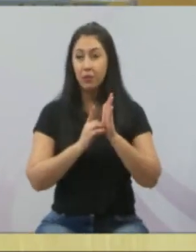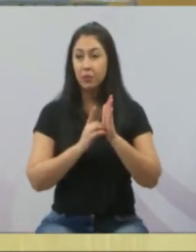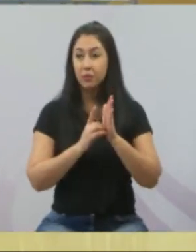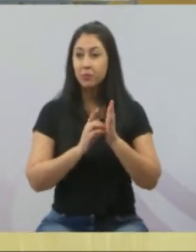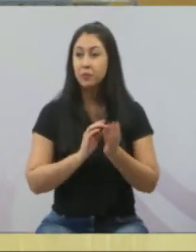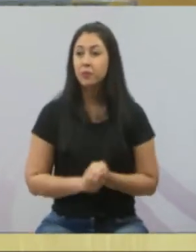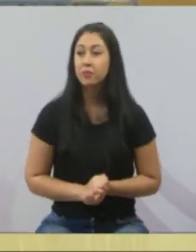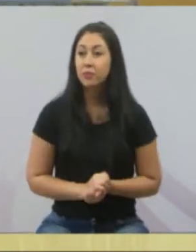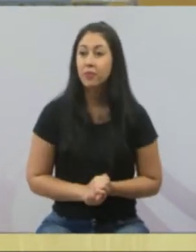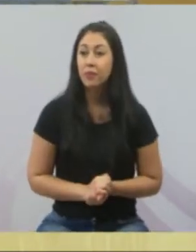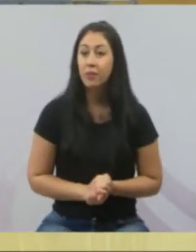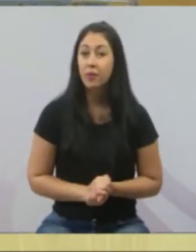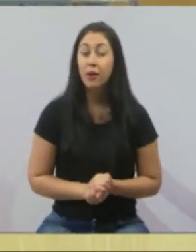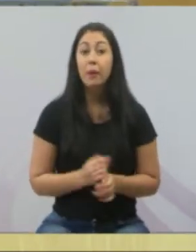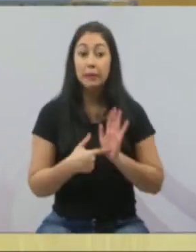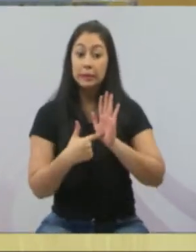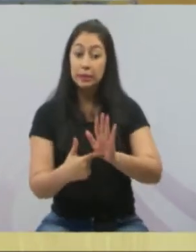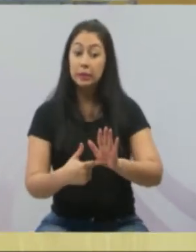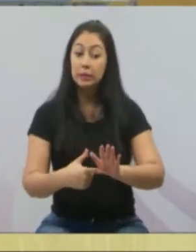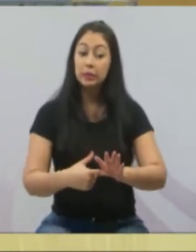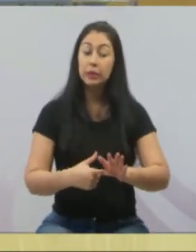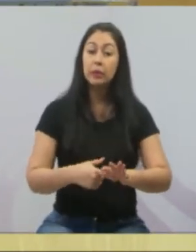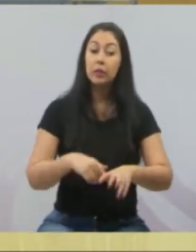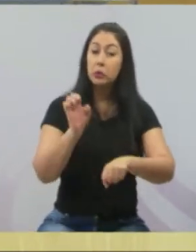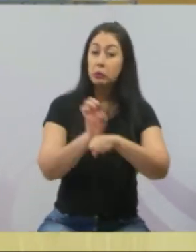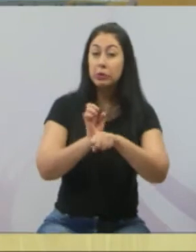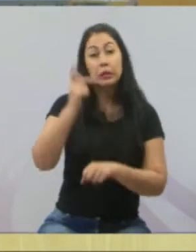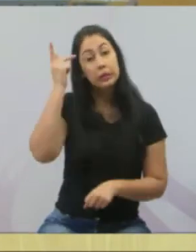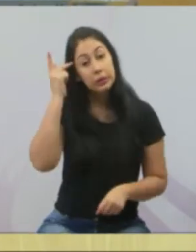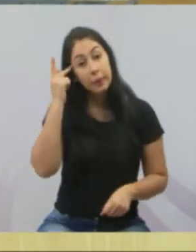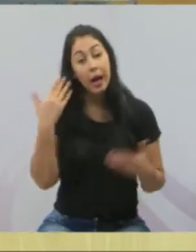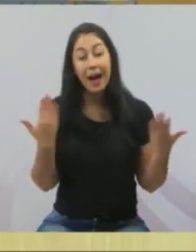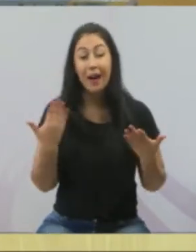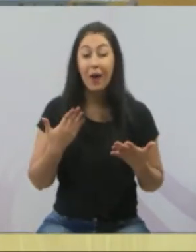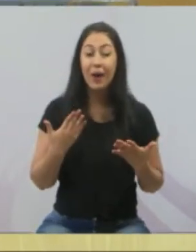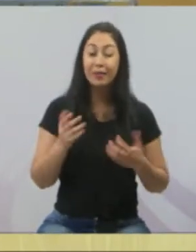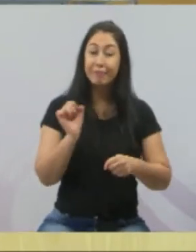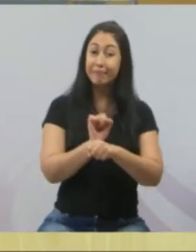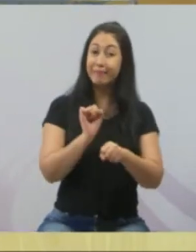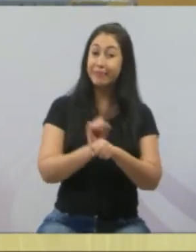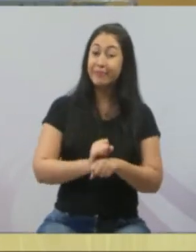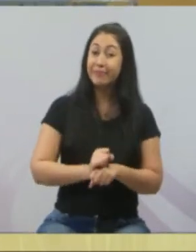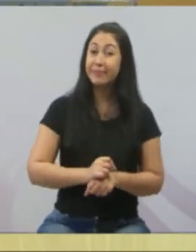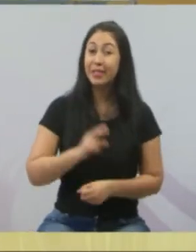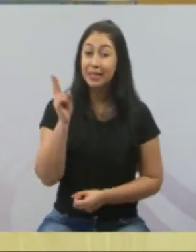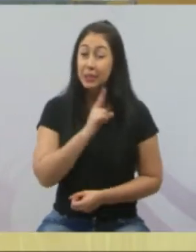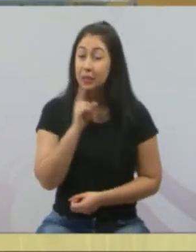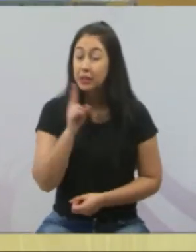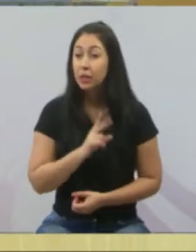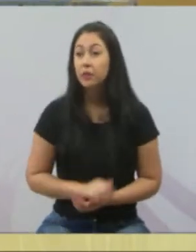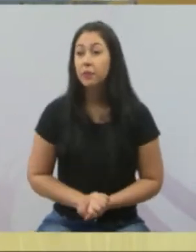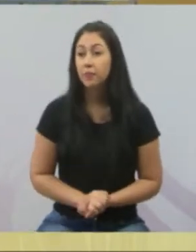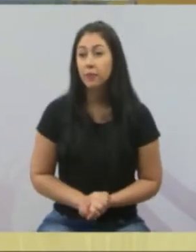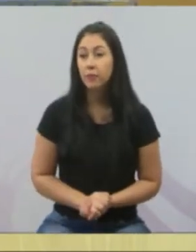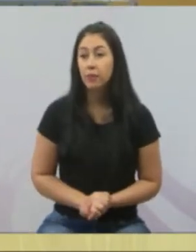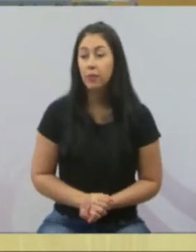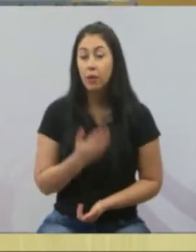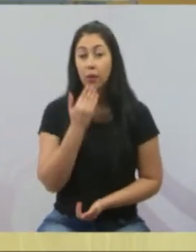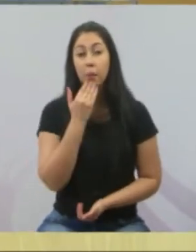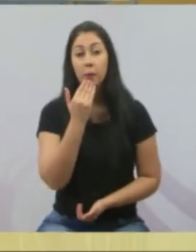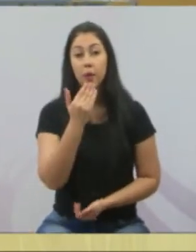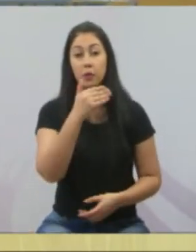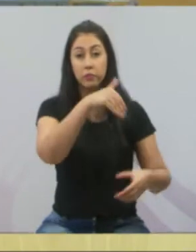trecho citado, pois as mesmas estão totalmente destruídas, representando riscos aos usuários e pedestres, fazendo-se necessária, portanto, pronta